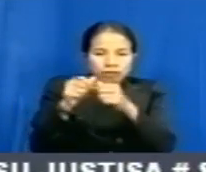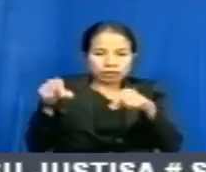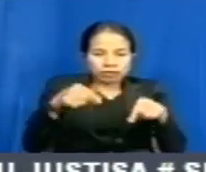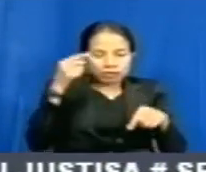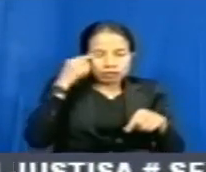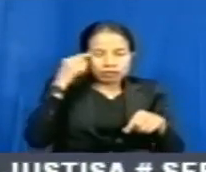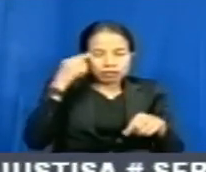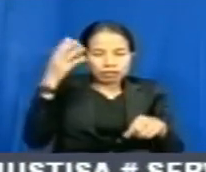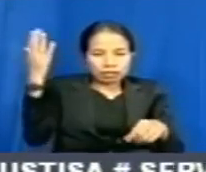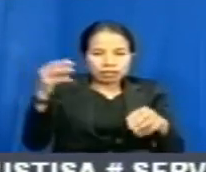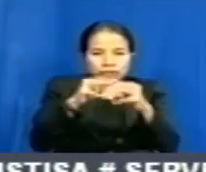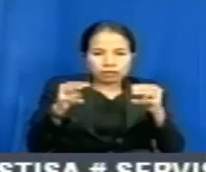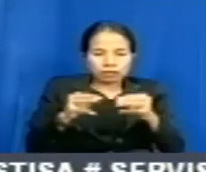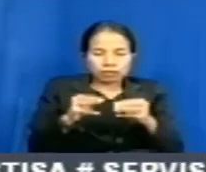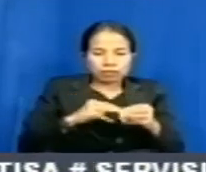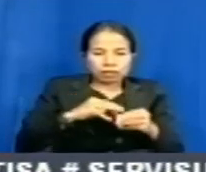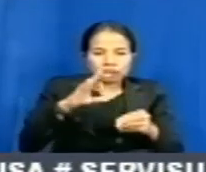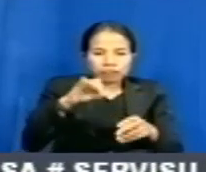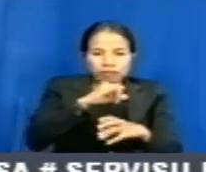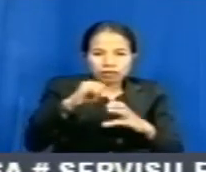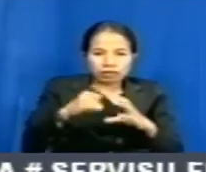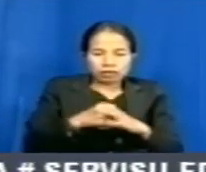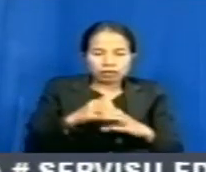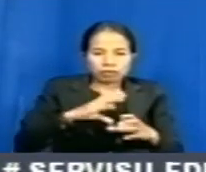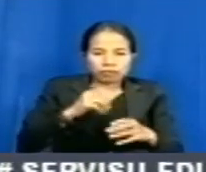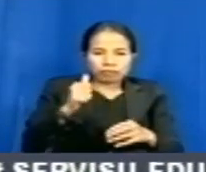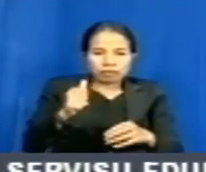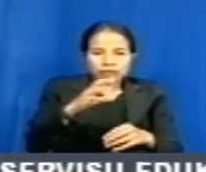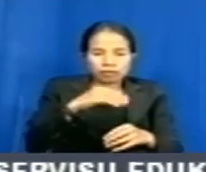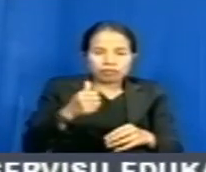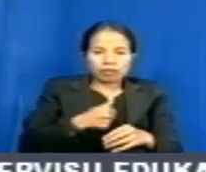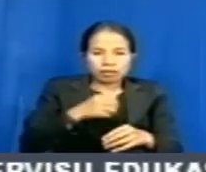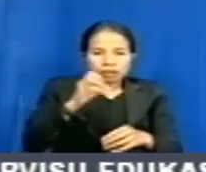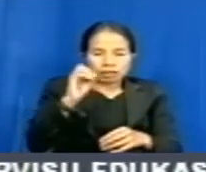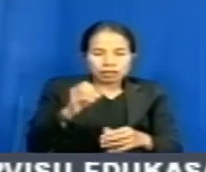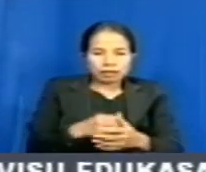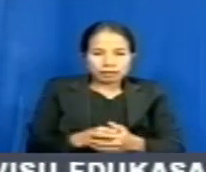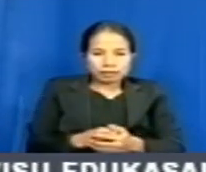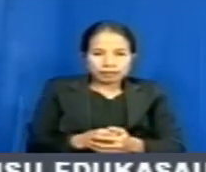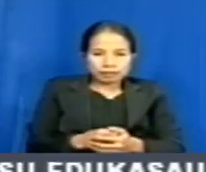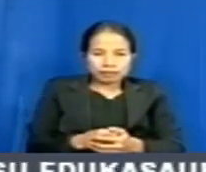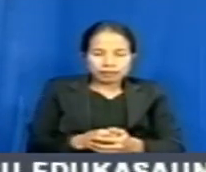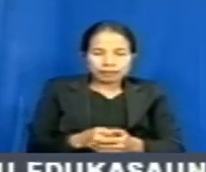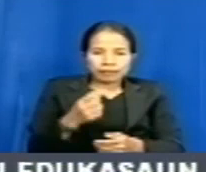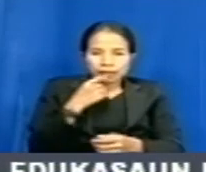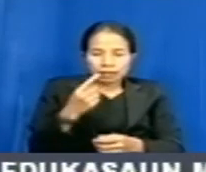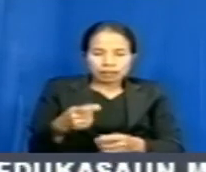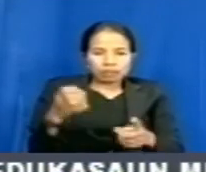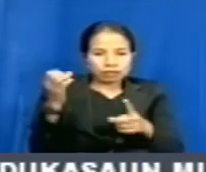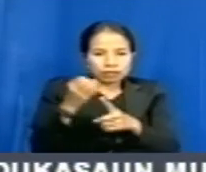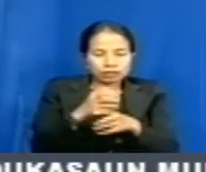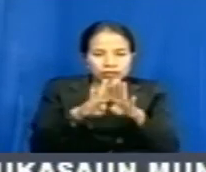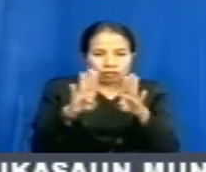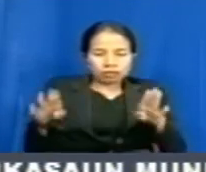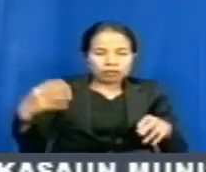Matan e Município Manufahi, inclui Kovalima no Ainaro. Carceres Nunes informa, objetivo